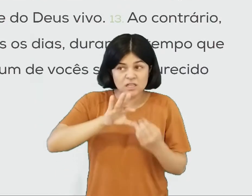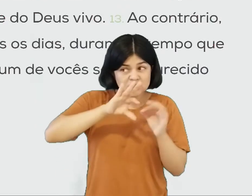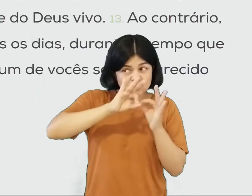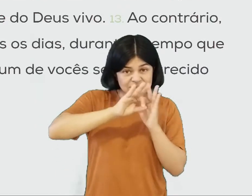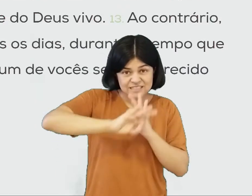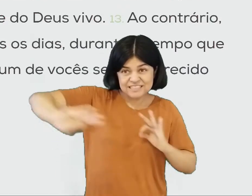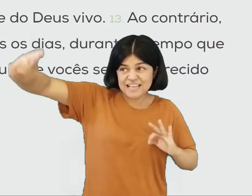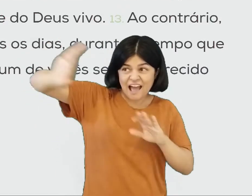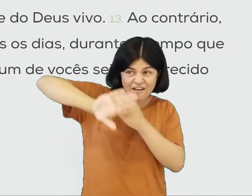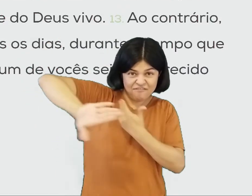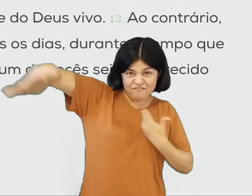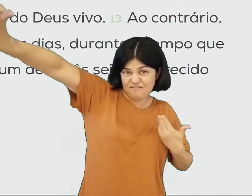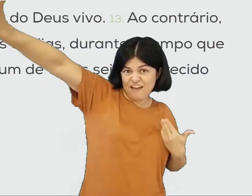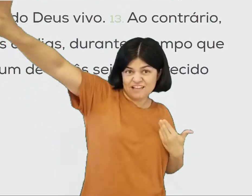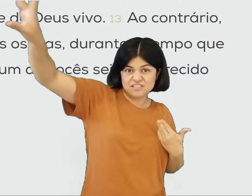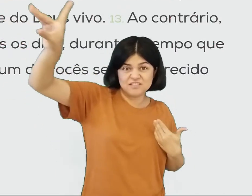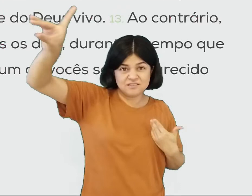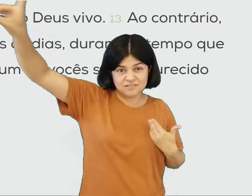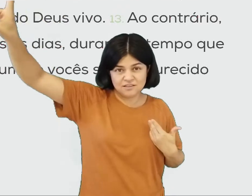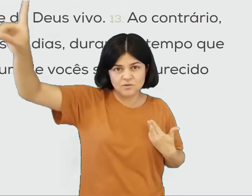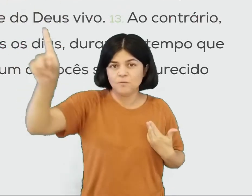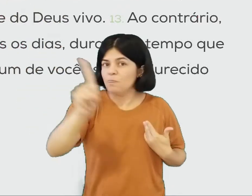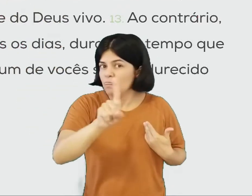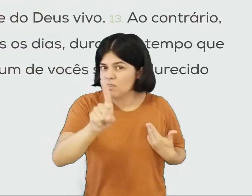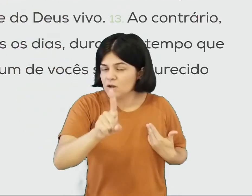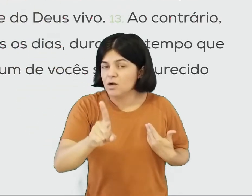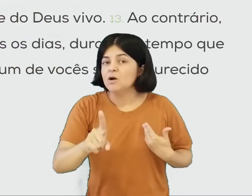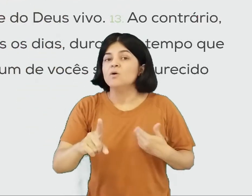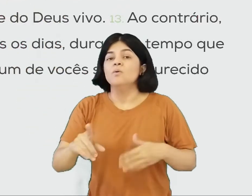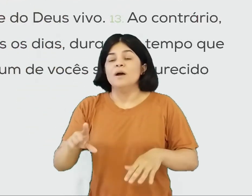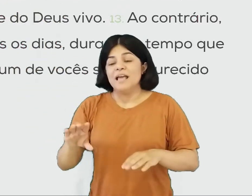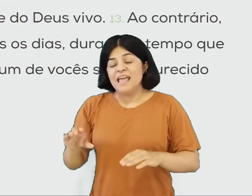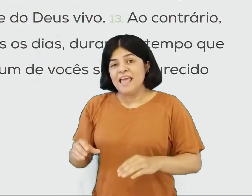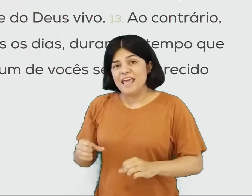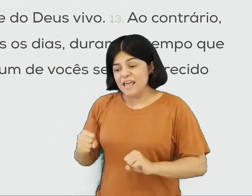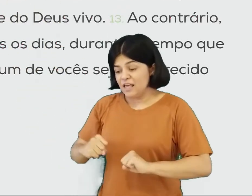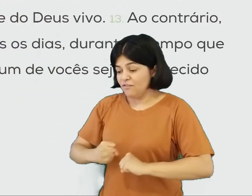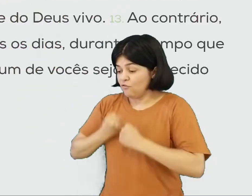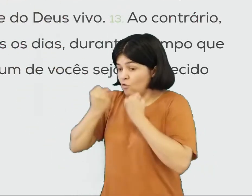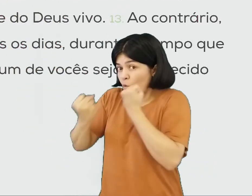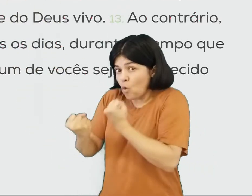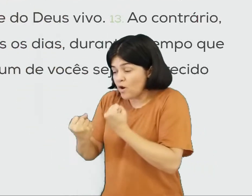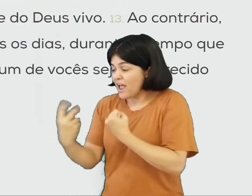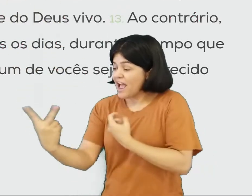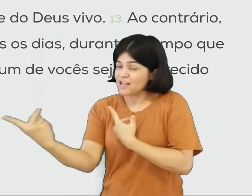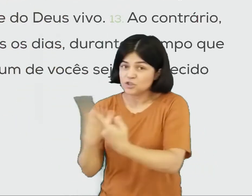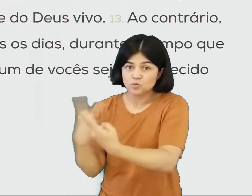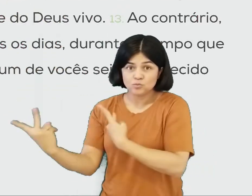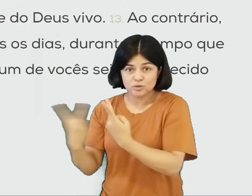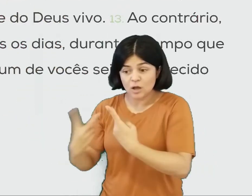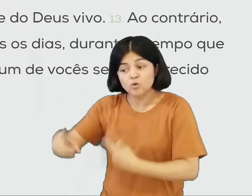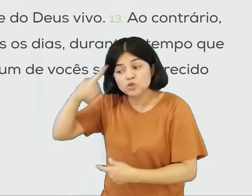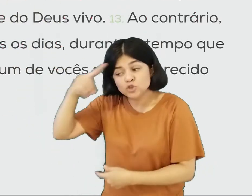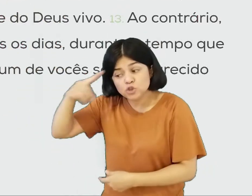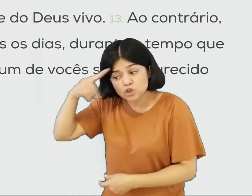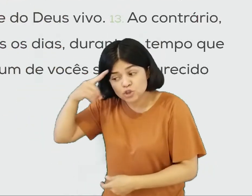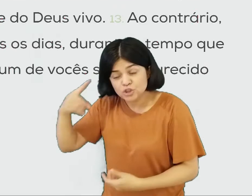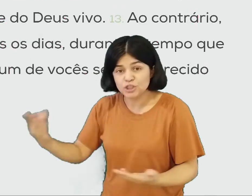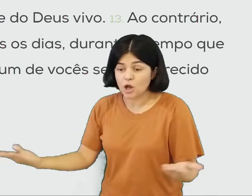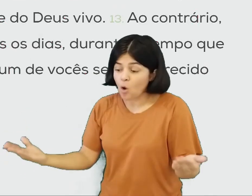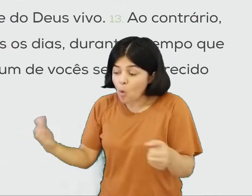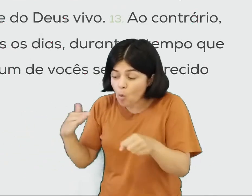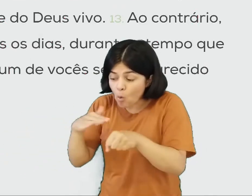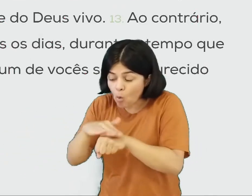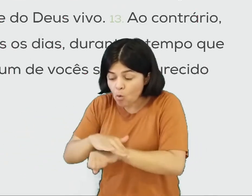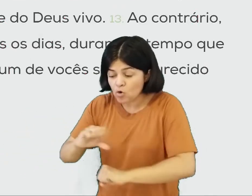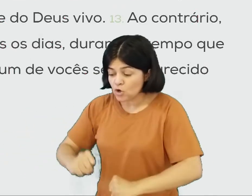contrário, encorajem-se uns aos outros todos os dias, durante o tempo que se chama hoje, de modo